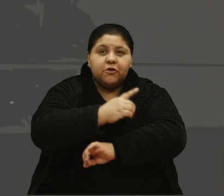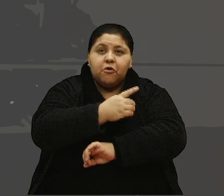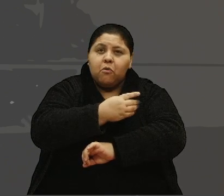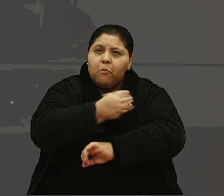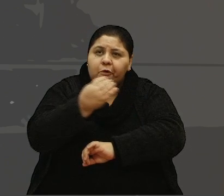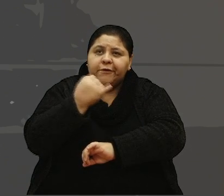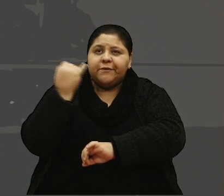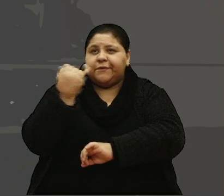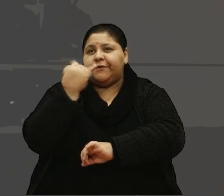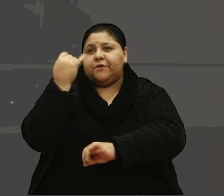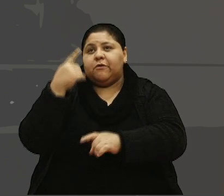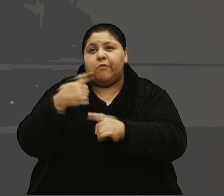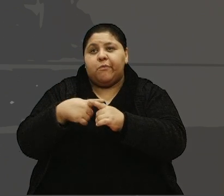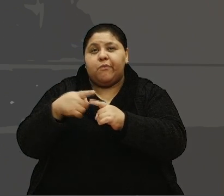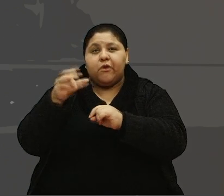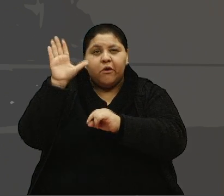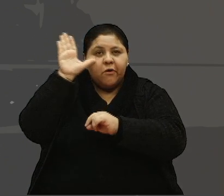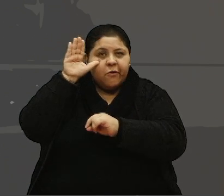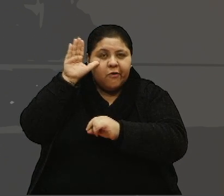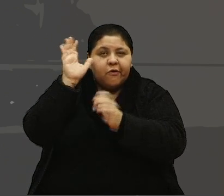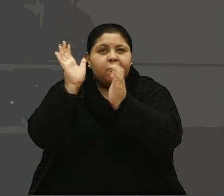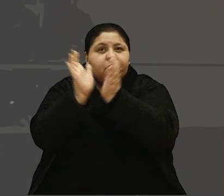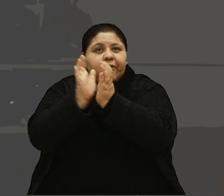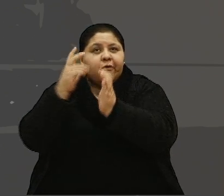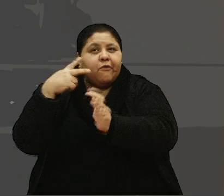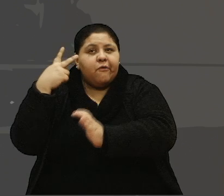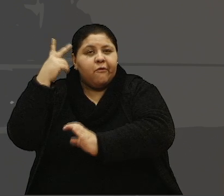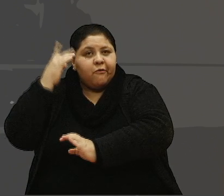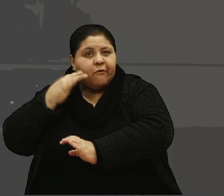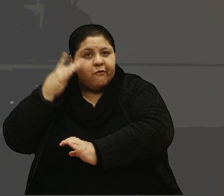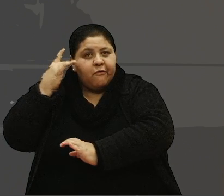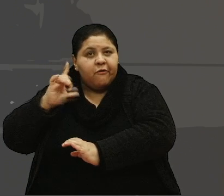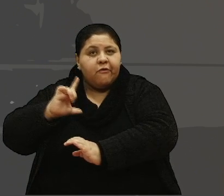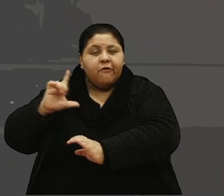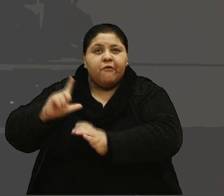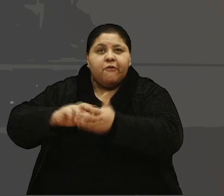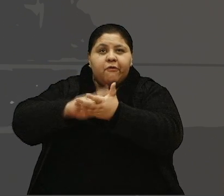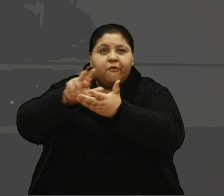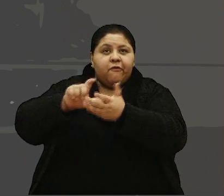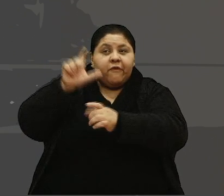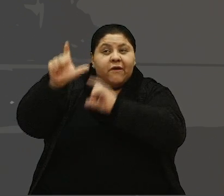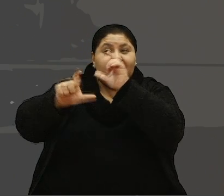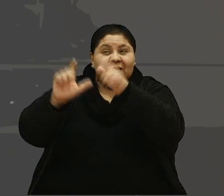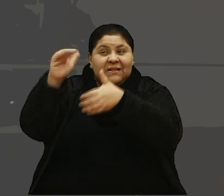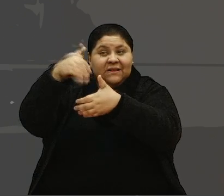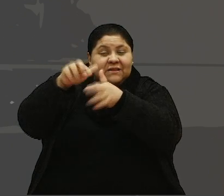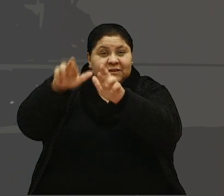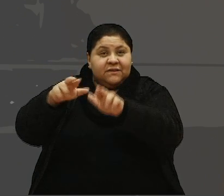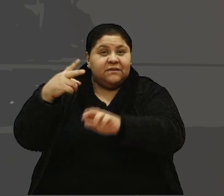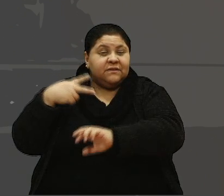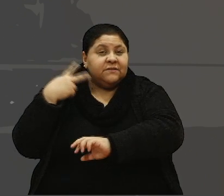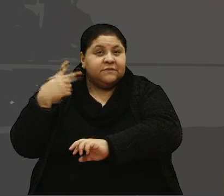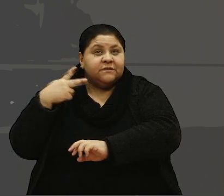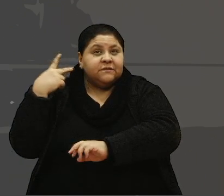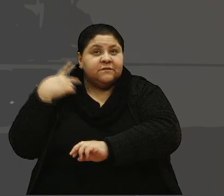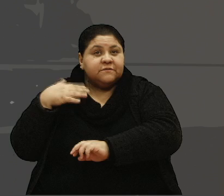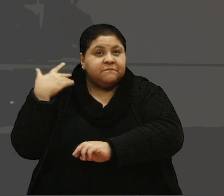importante. Pude observar lá nossa colega vereadora Daiane Mello, do qual tem vários eleitores lá naquela região, vereadora